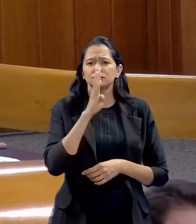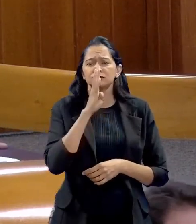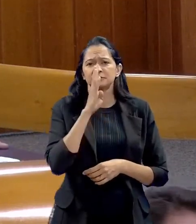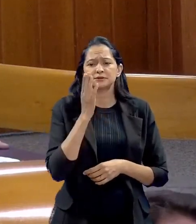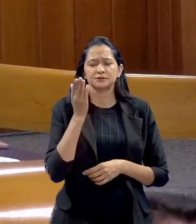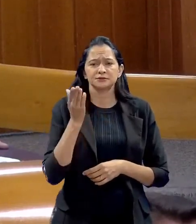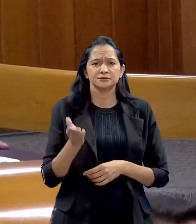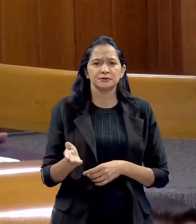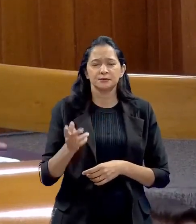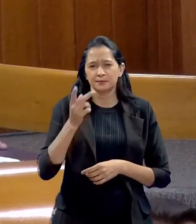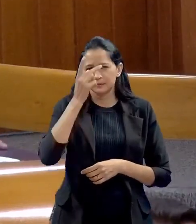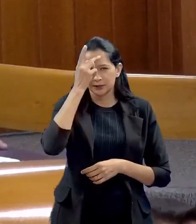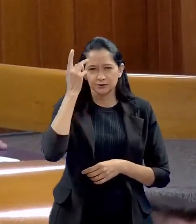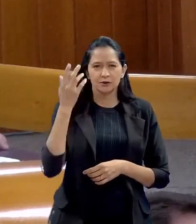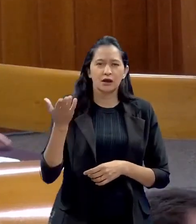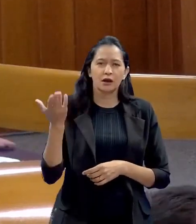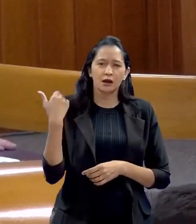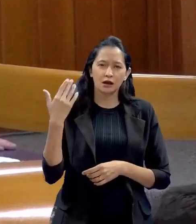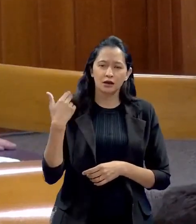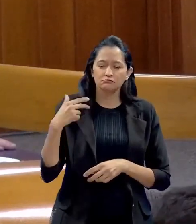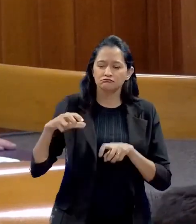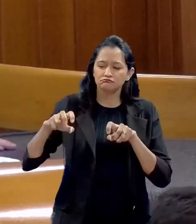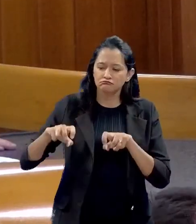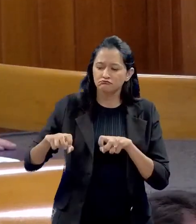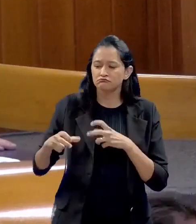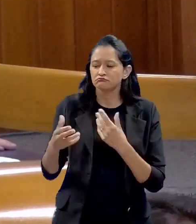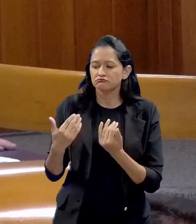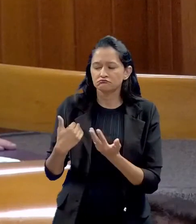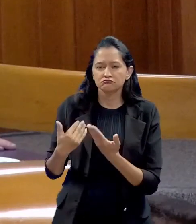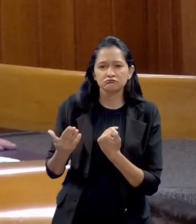eu sentava do lado, ele sempre